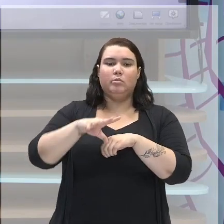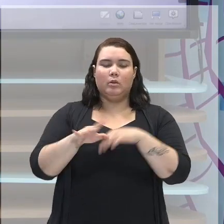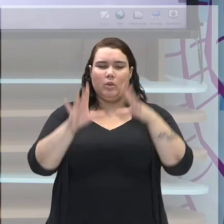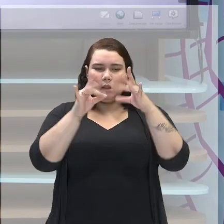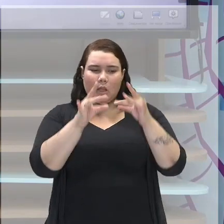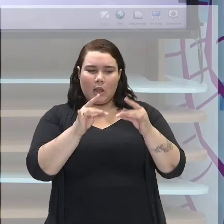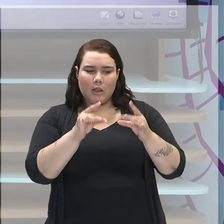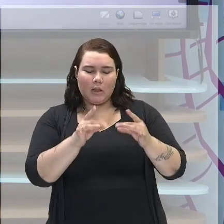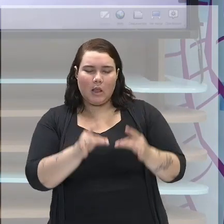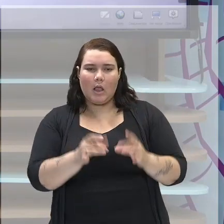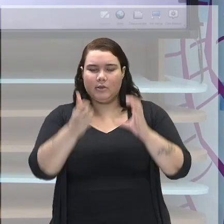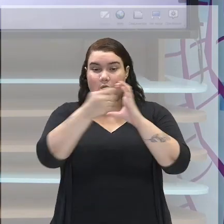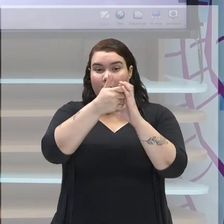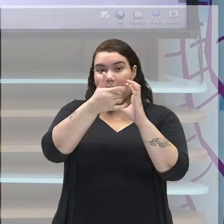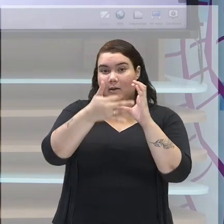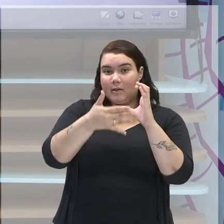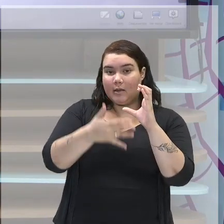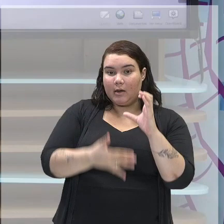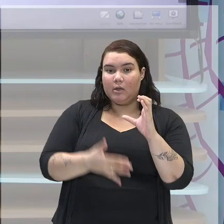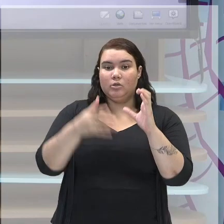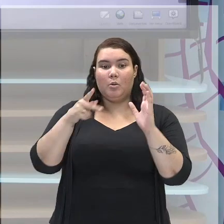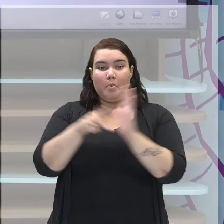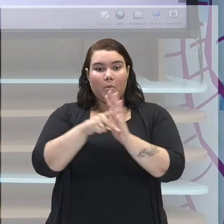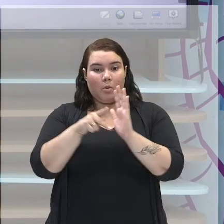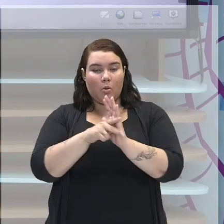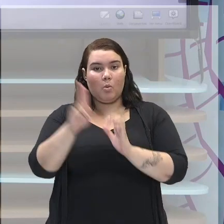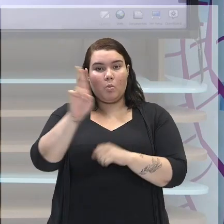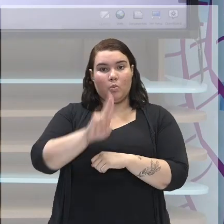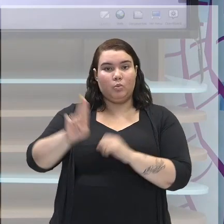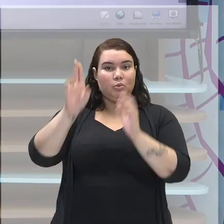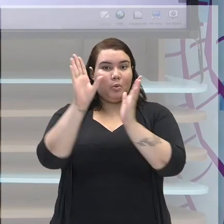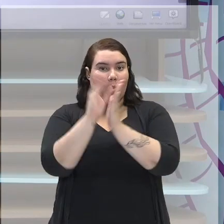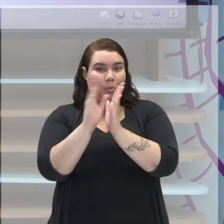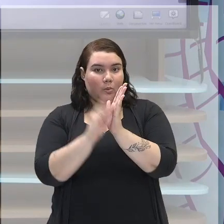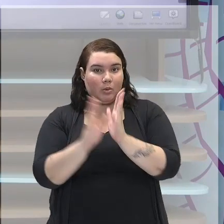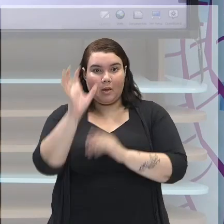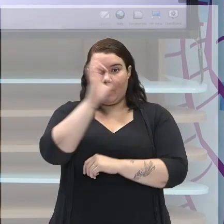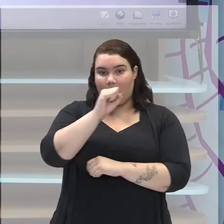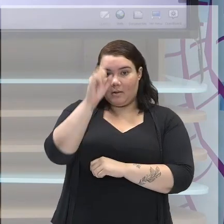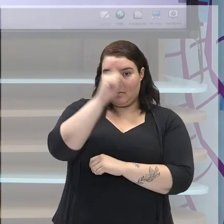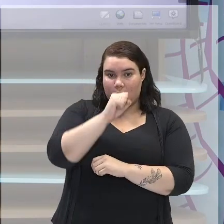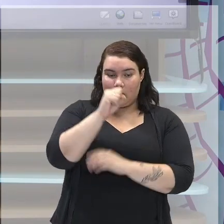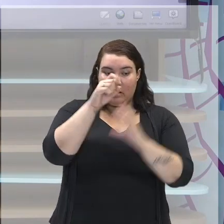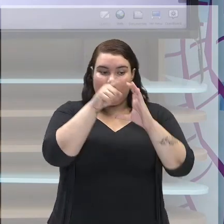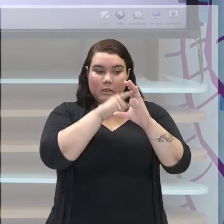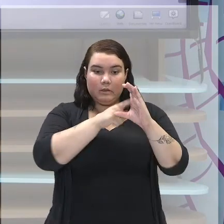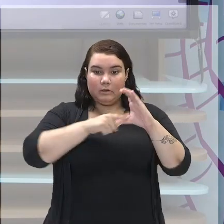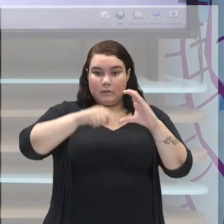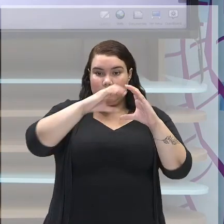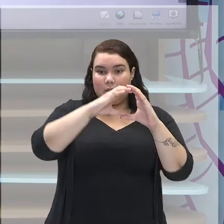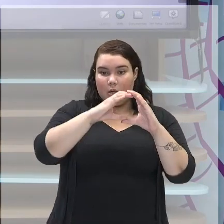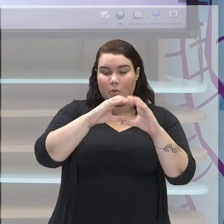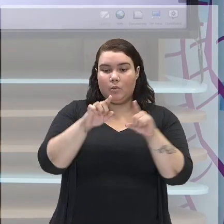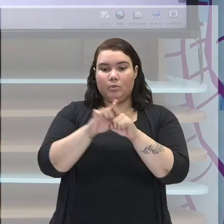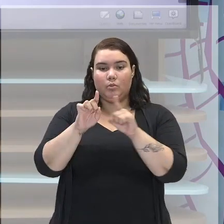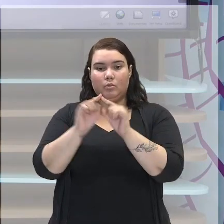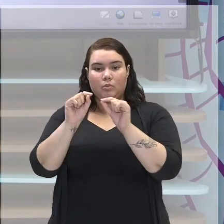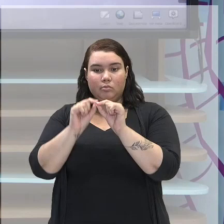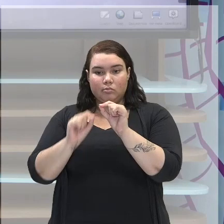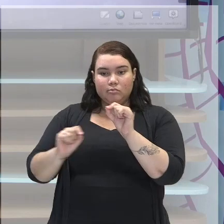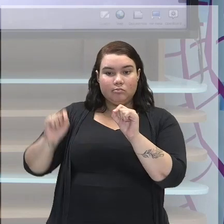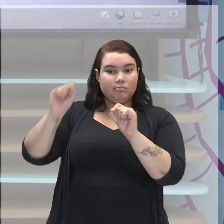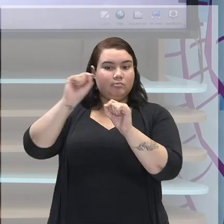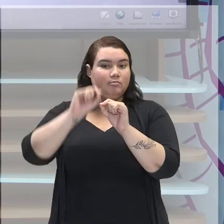uma teoria que envolve o objeto de conhecimento, circunferência e exatamente